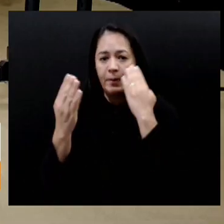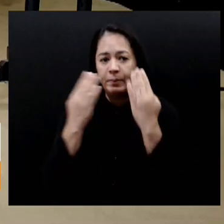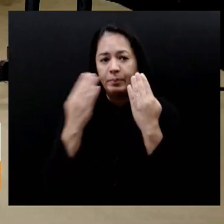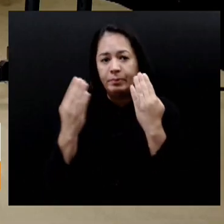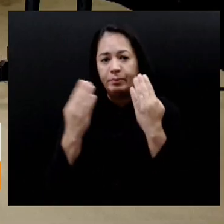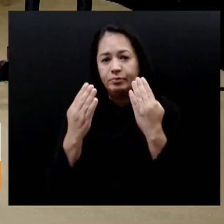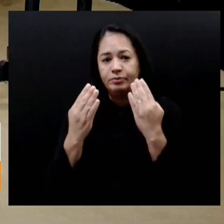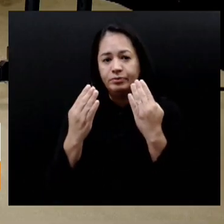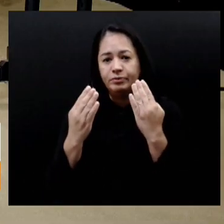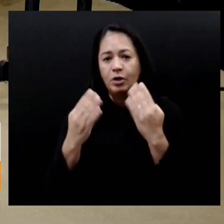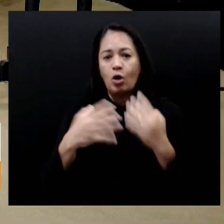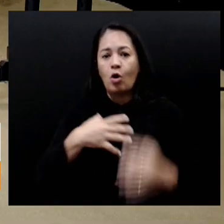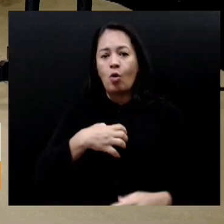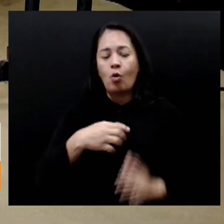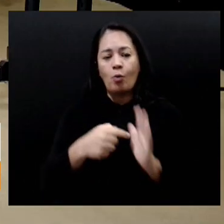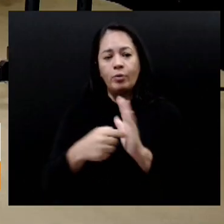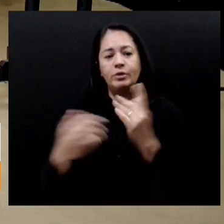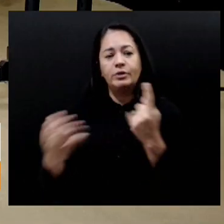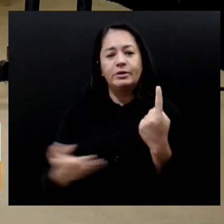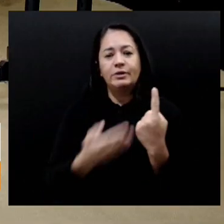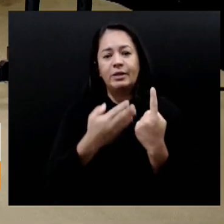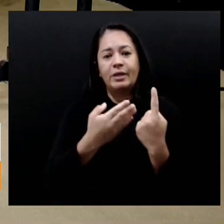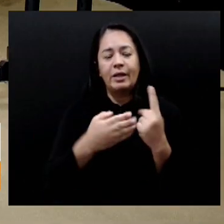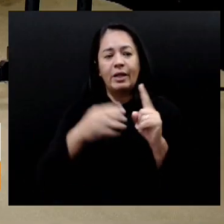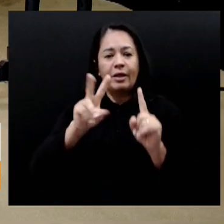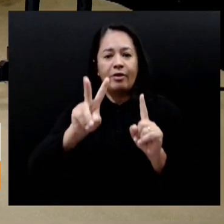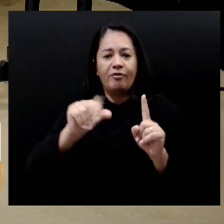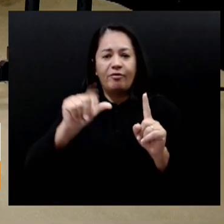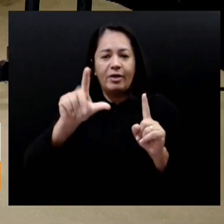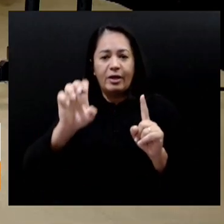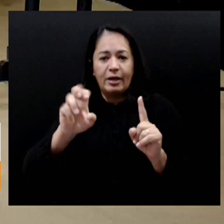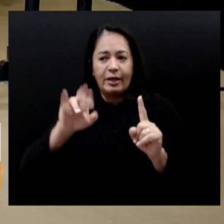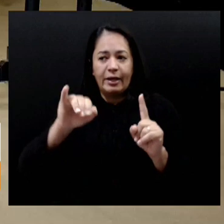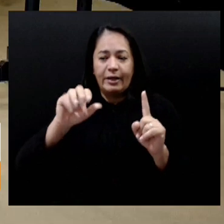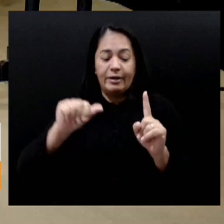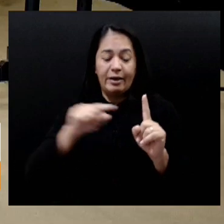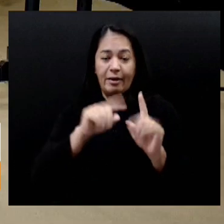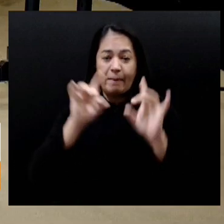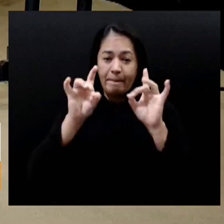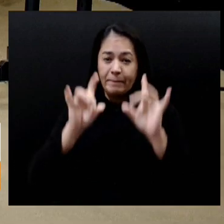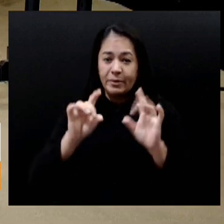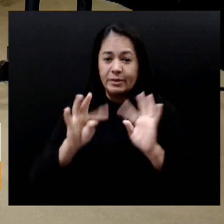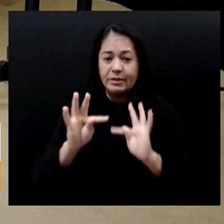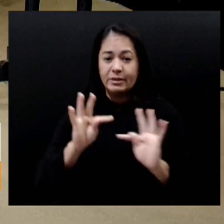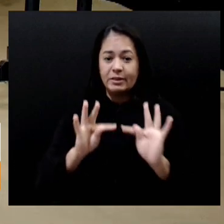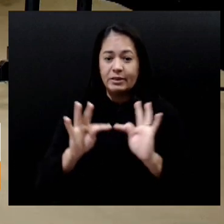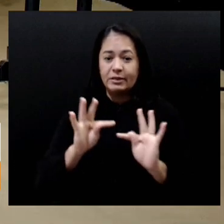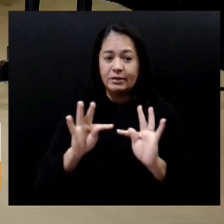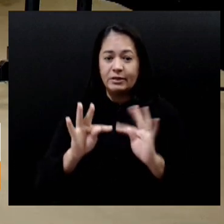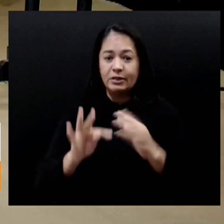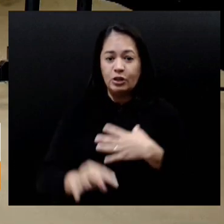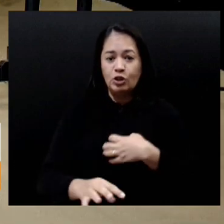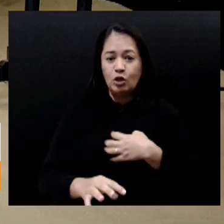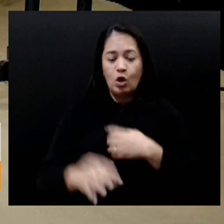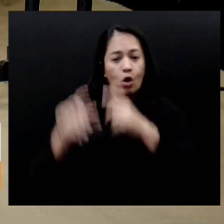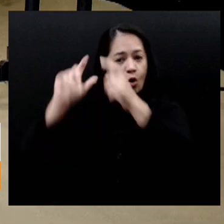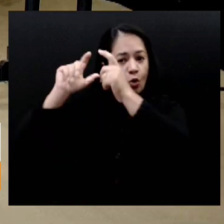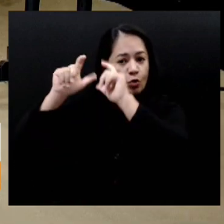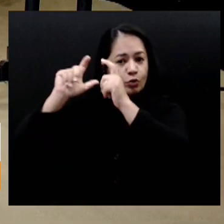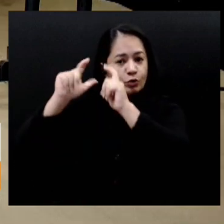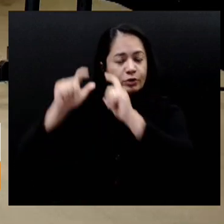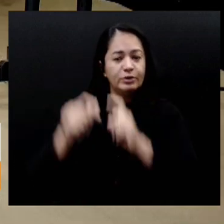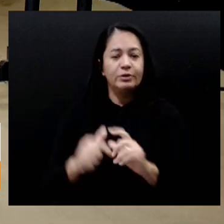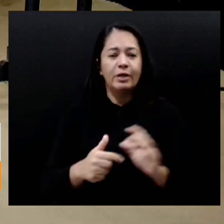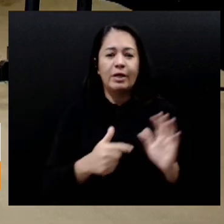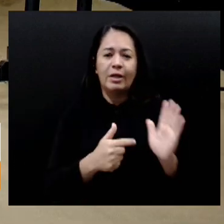comportamental Valéria Cristina Santos. Ela é especialista em terapia do esquema e terapia cognitivo-comportamental. Ela vai explicar para a gente por